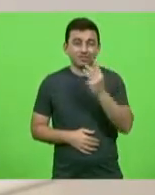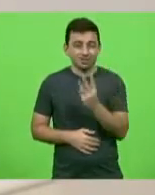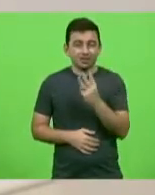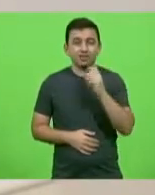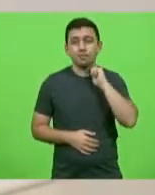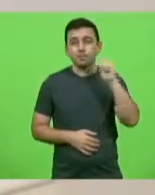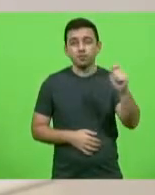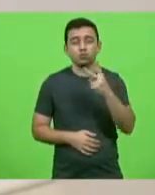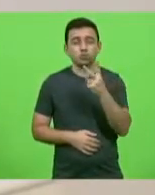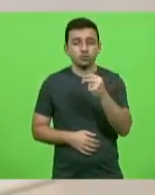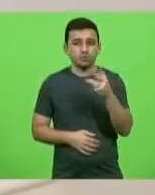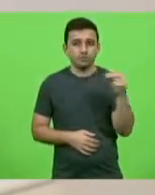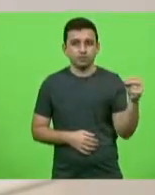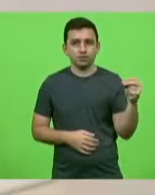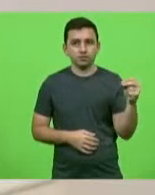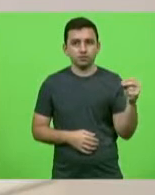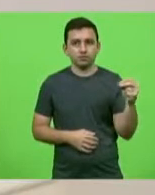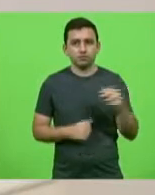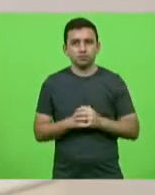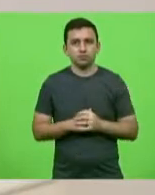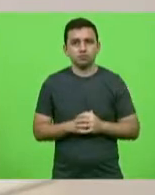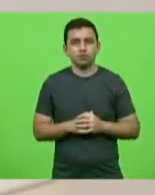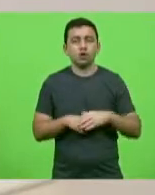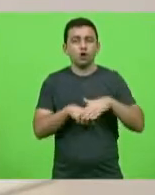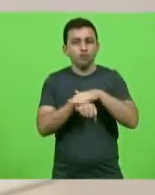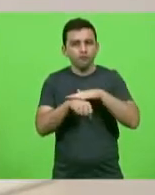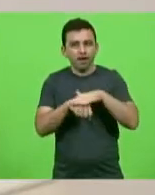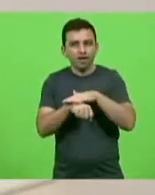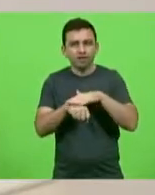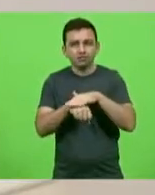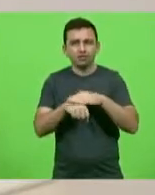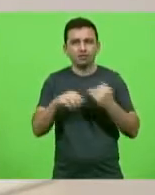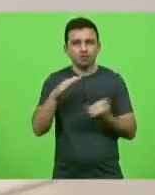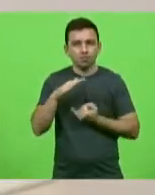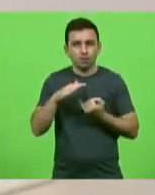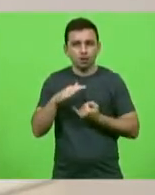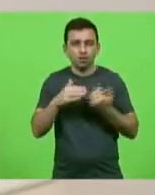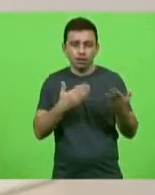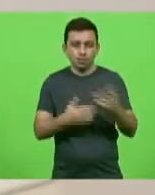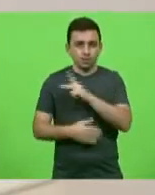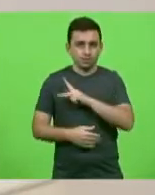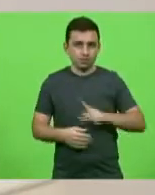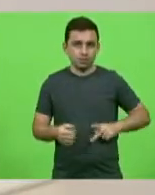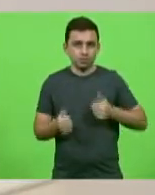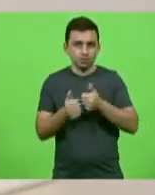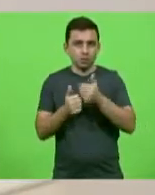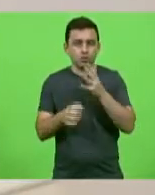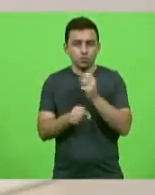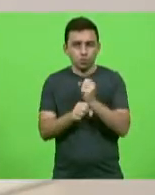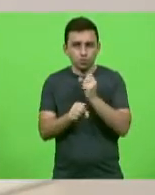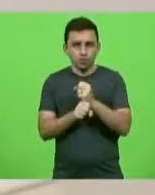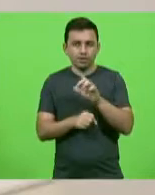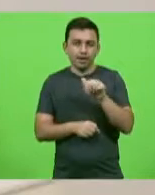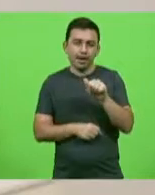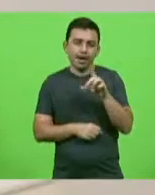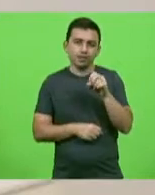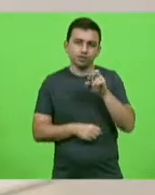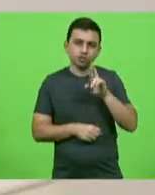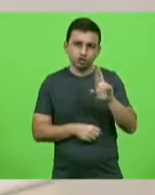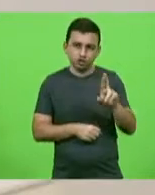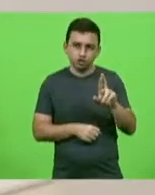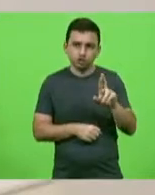2020. Acerca da conversa informal que o presidente do Tribunal de Contas, senhor Adircélio de Moraes Ferreira